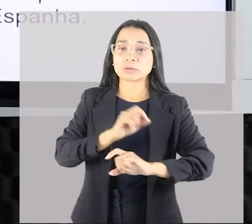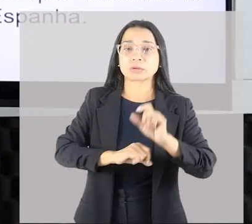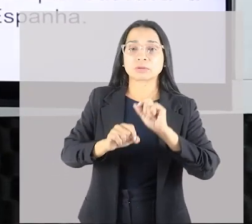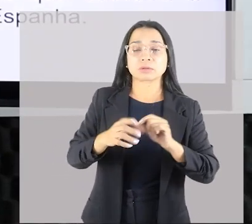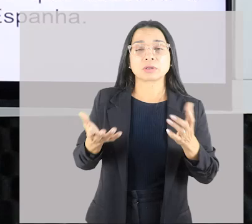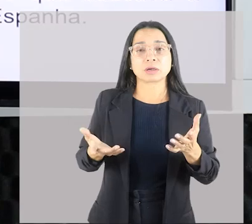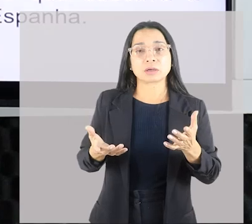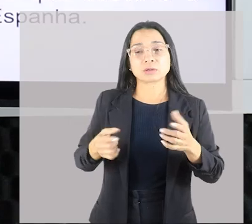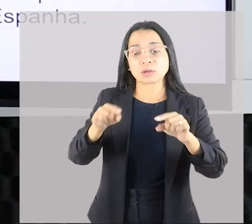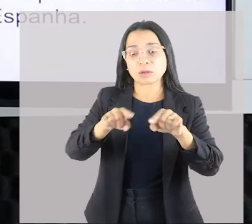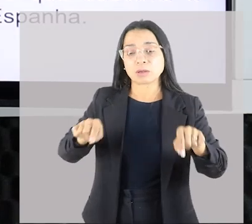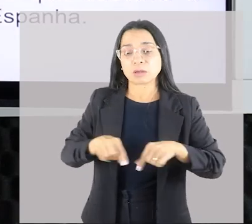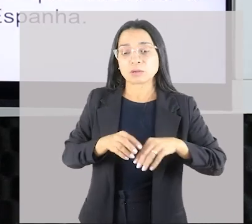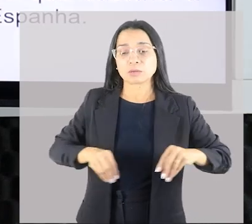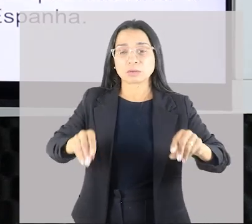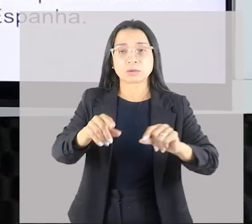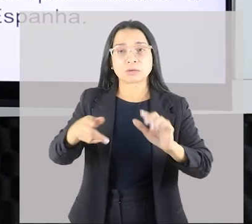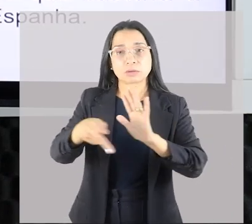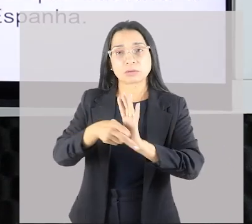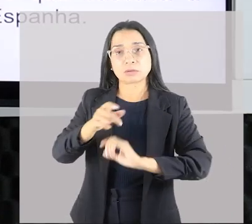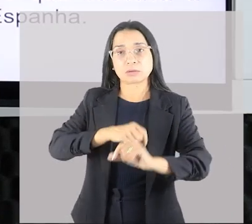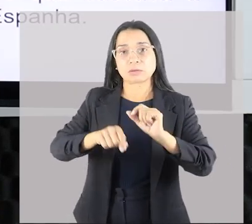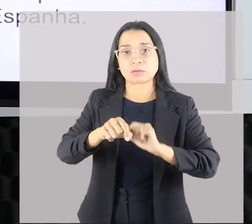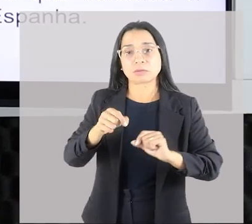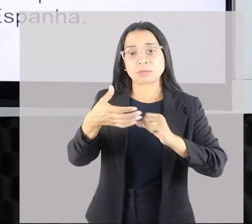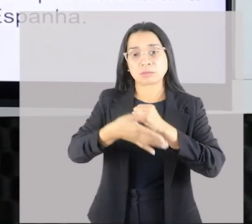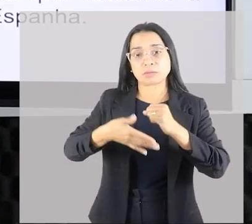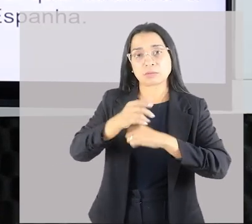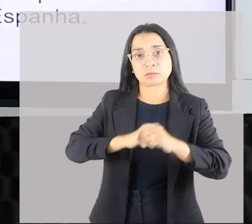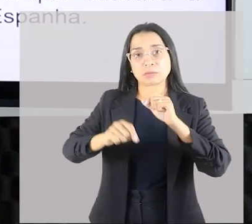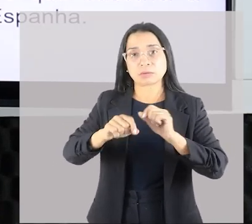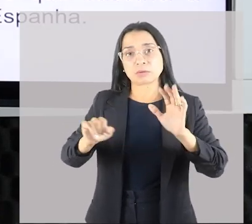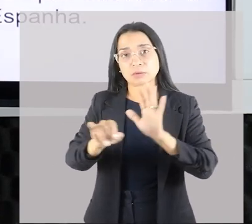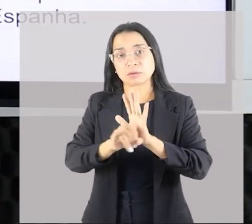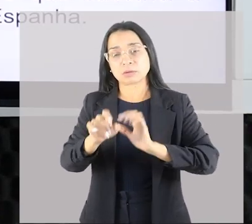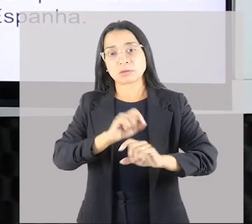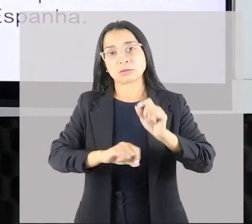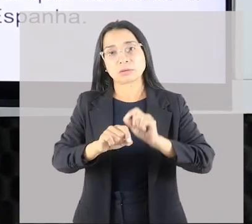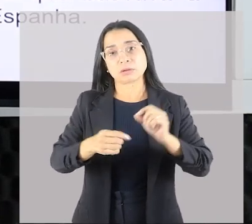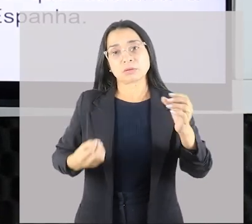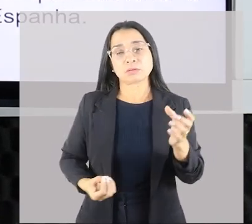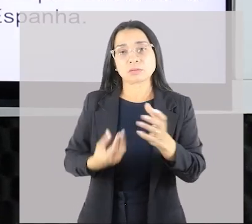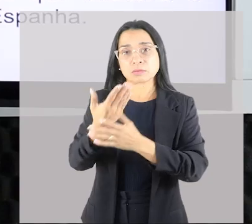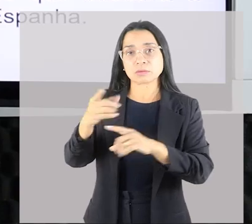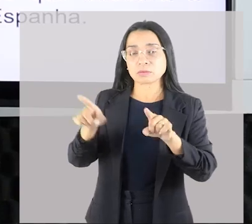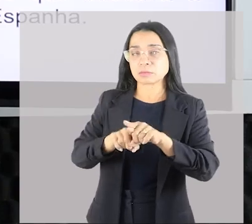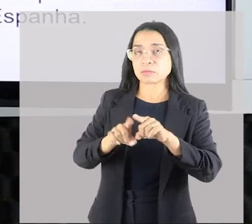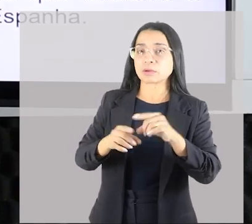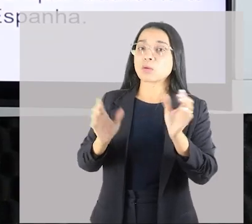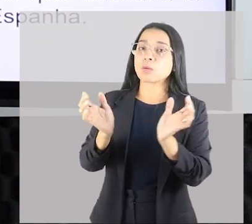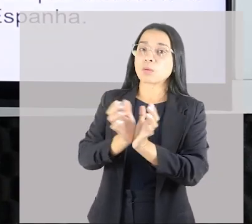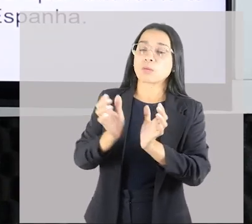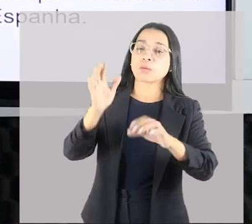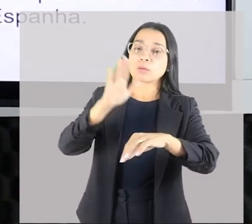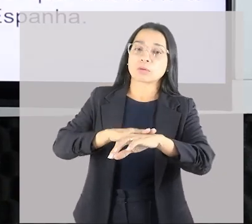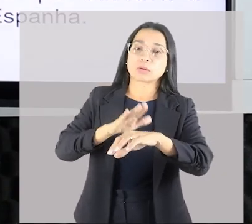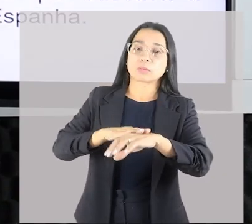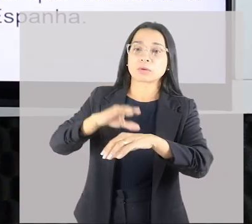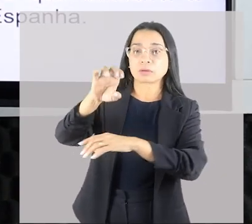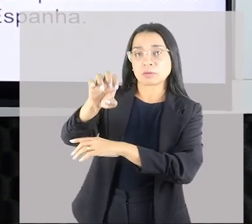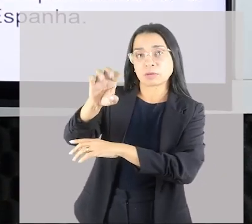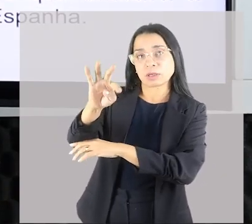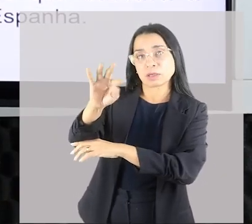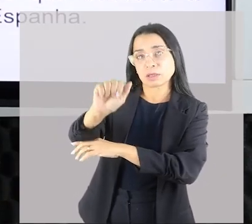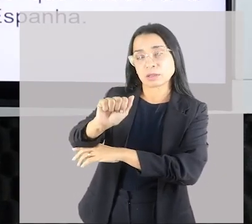né, de um território próprio baseado numa identidade, surgiu um grupo chamado ETA,